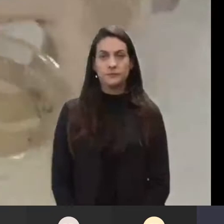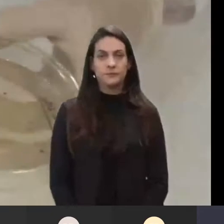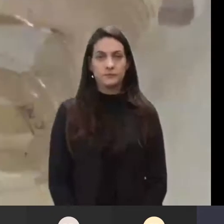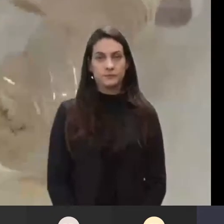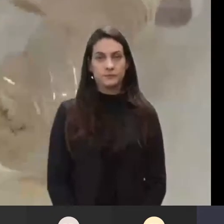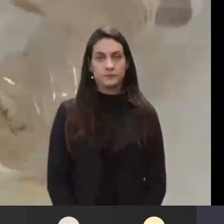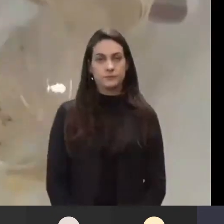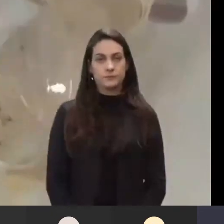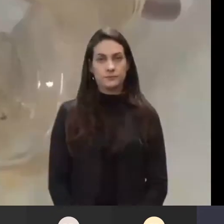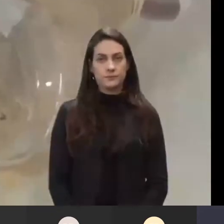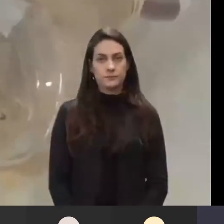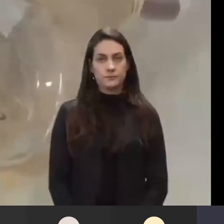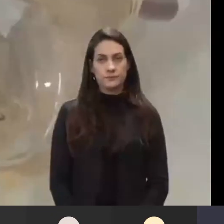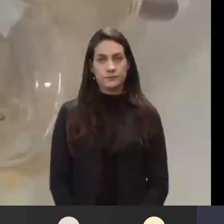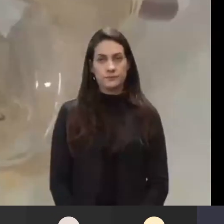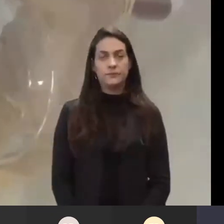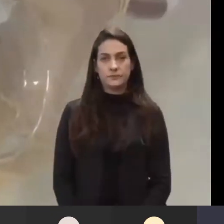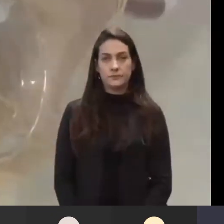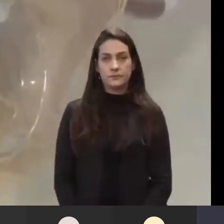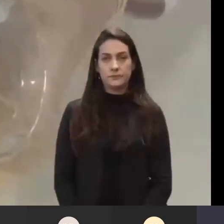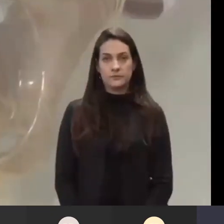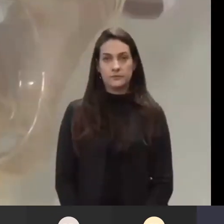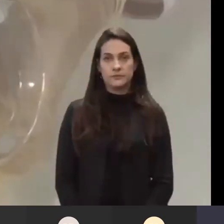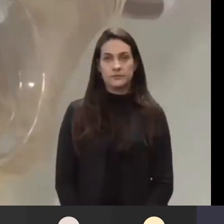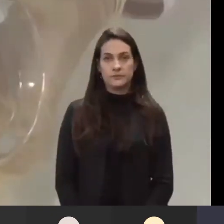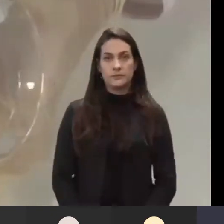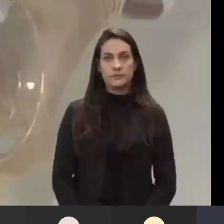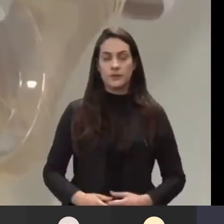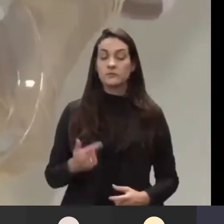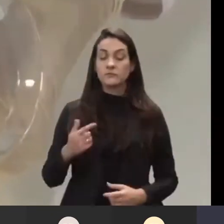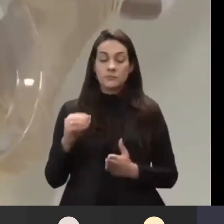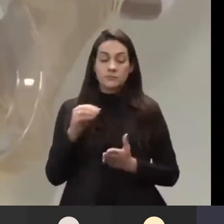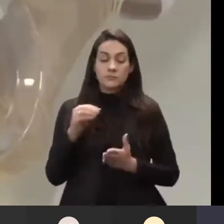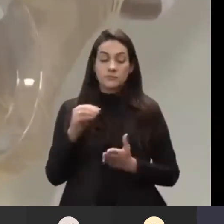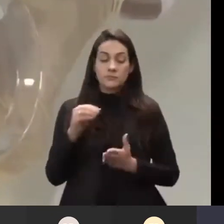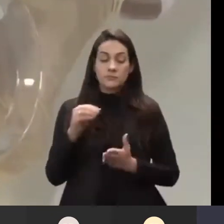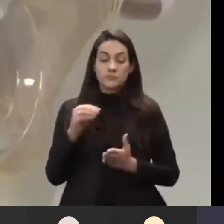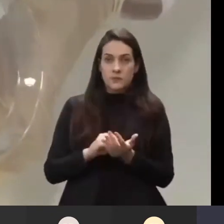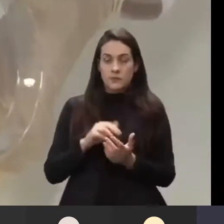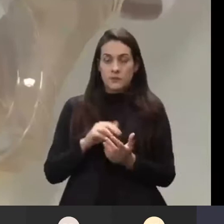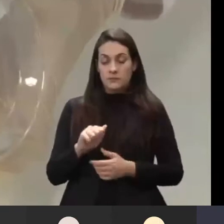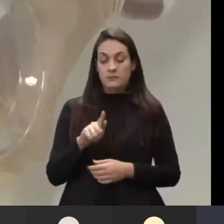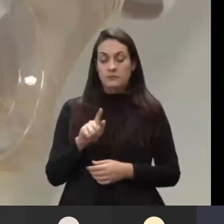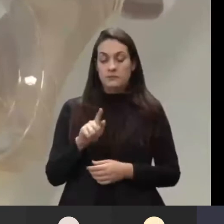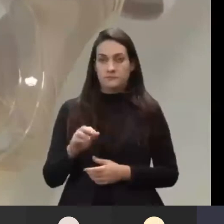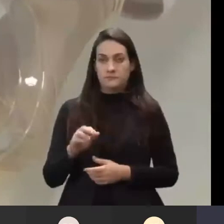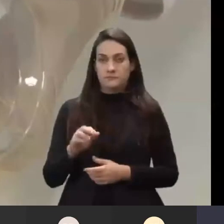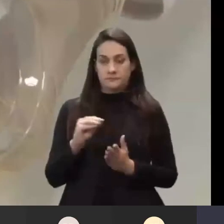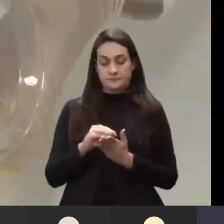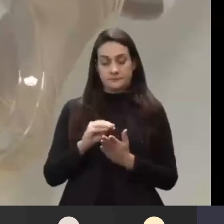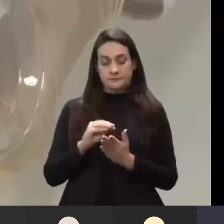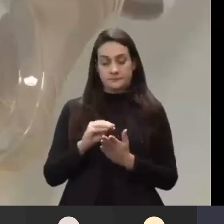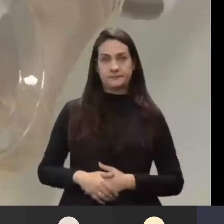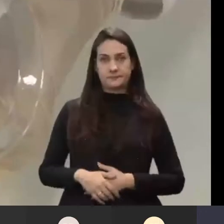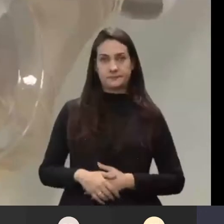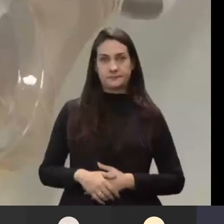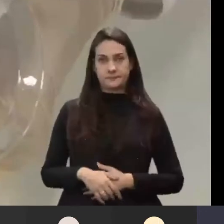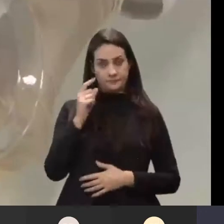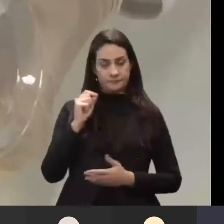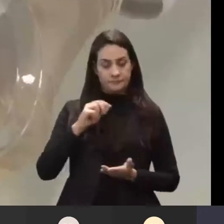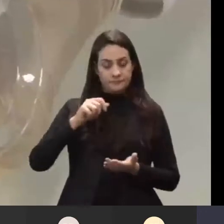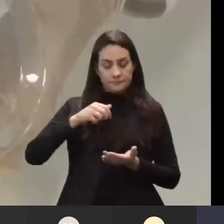E vai colocar sobre a superfície do agar. Lembre-se sempre de dar uma